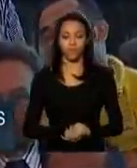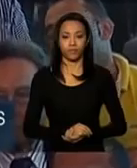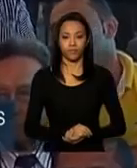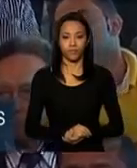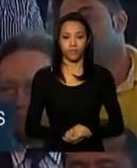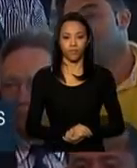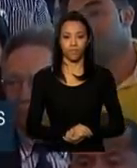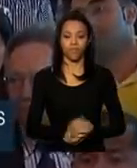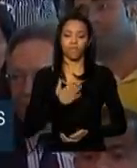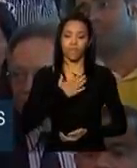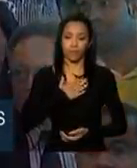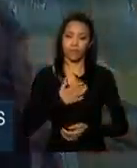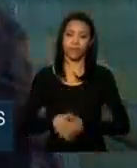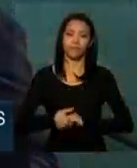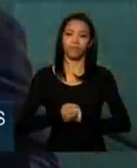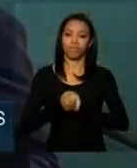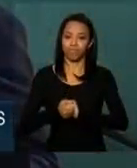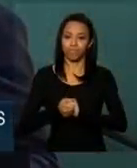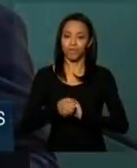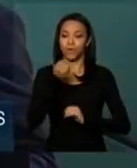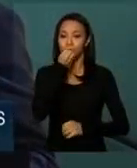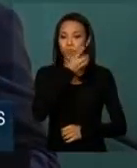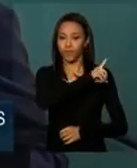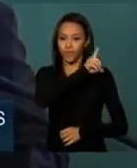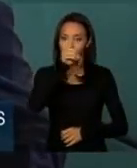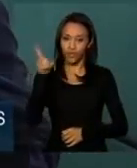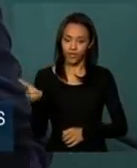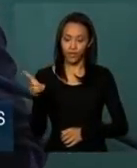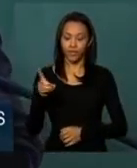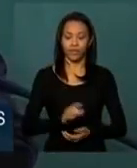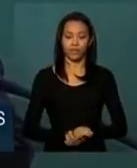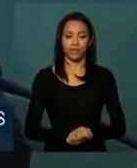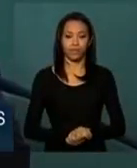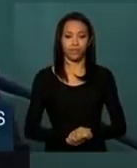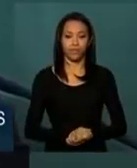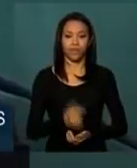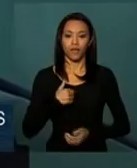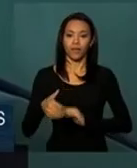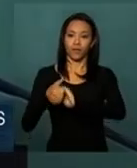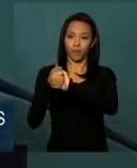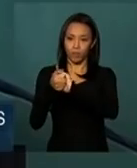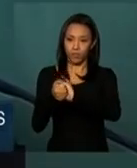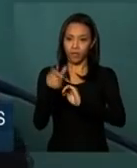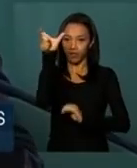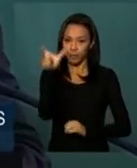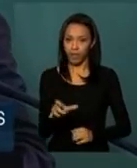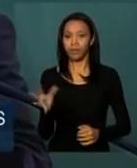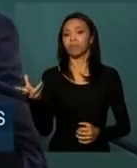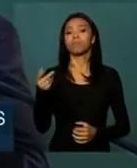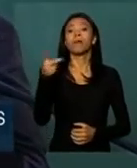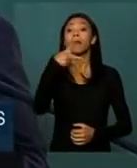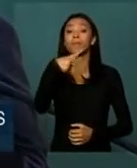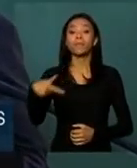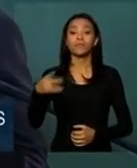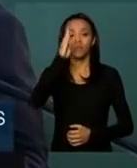Minhas saudações, meu bom dia. Quero aqui cumprimentar a presidenta da República, Dilma